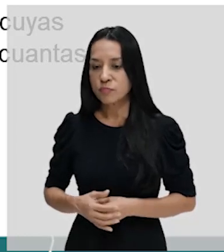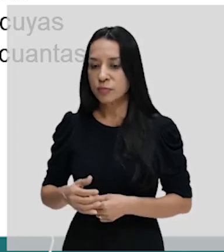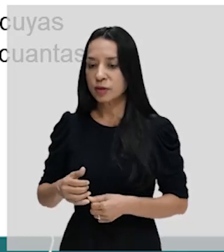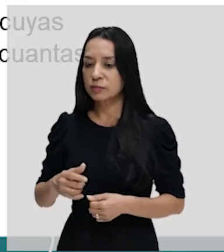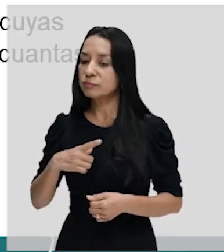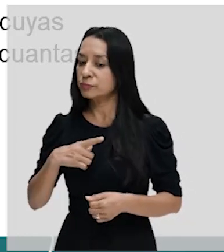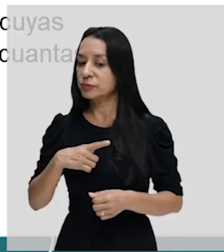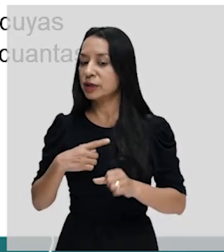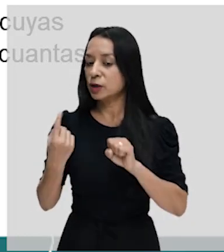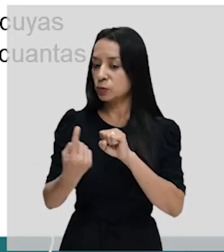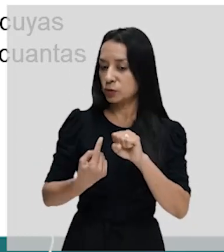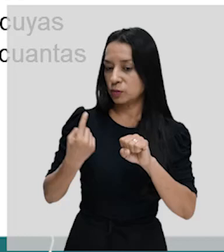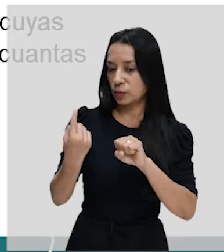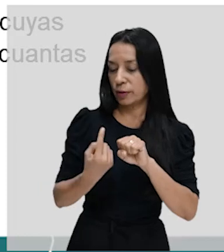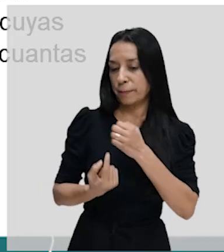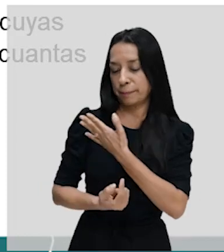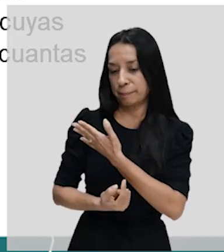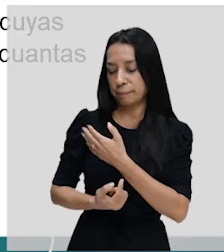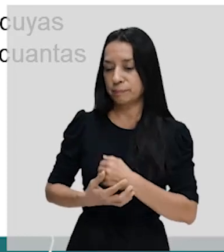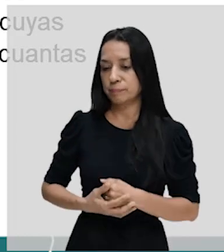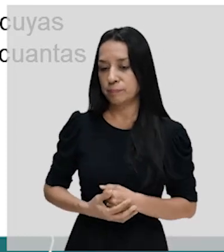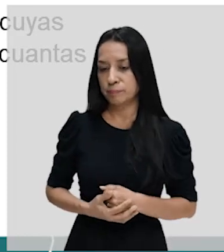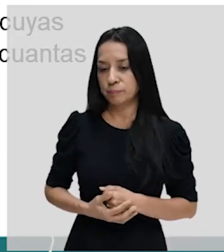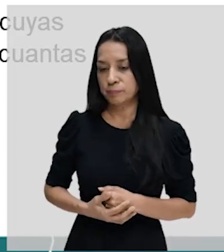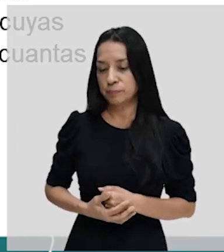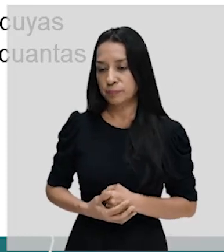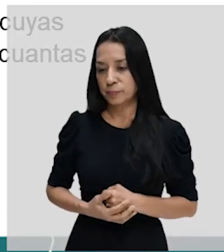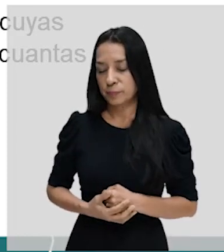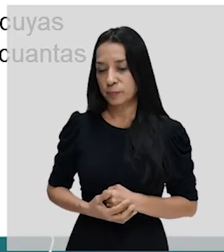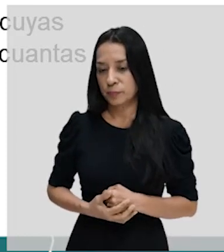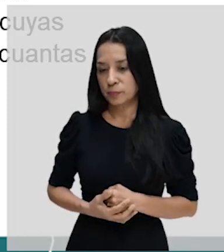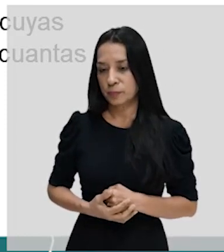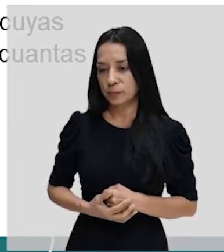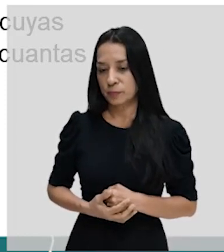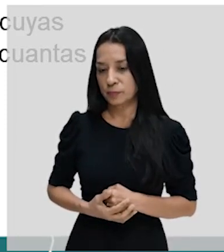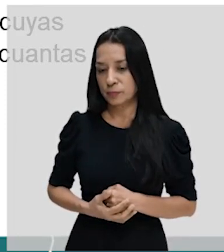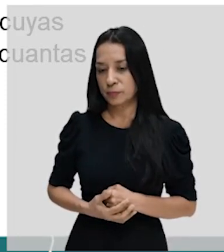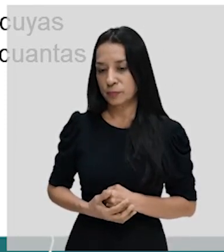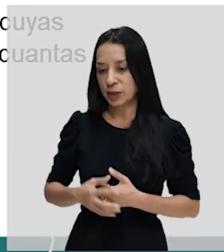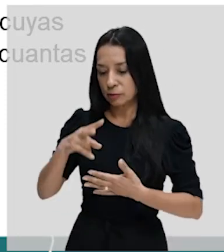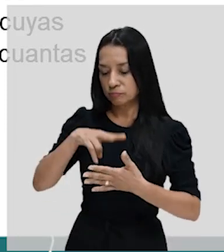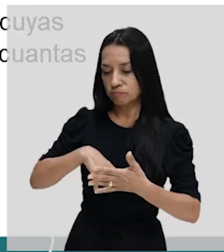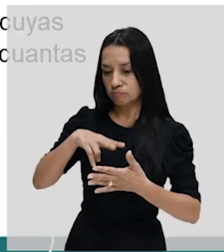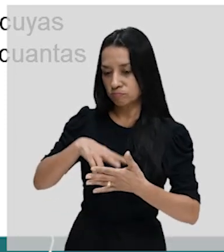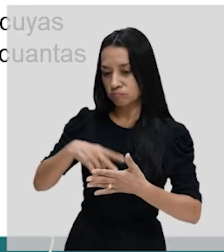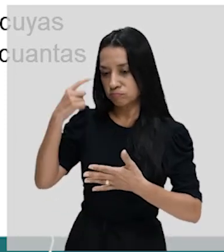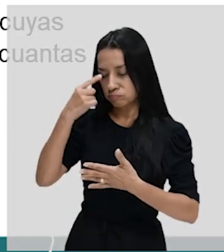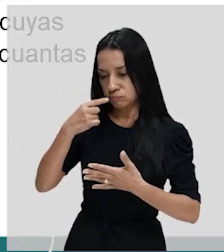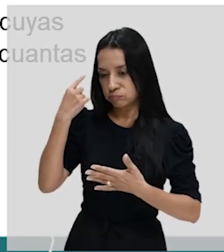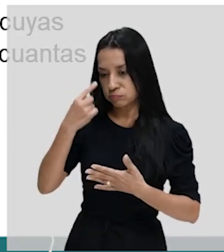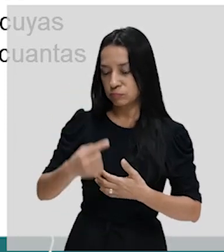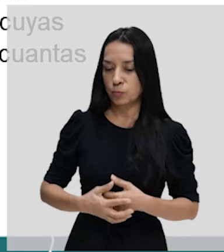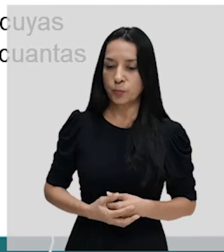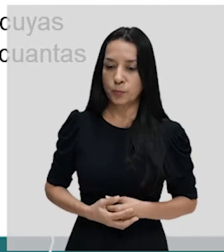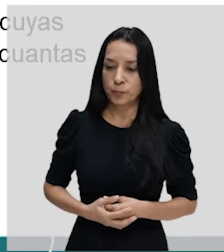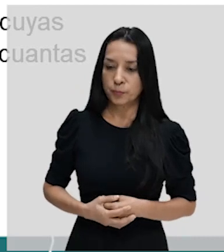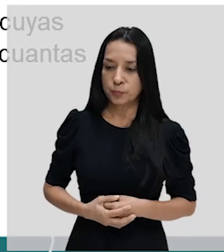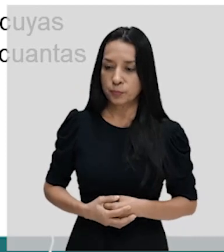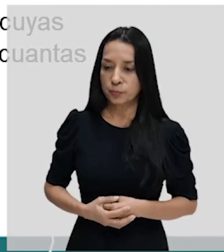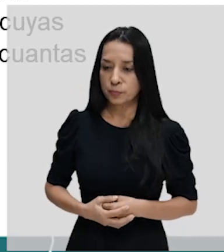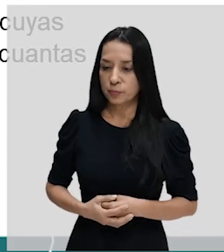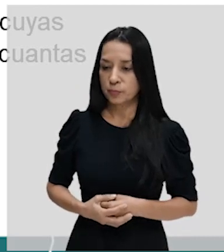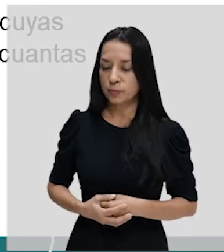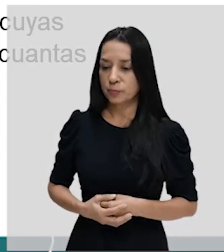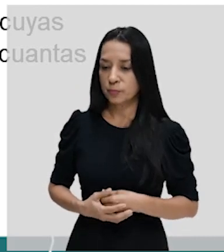aqui no singular. Quien, qual, cuyo, cuya, cuánto e quanta. E